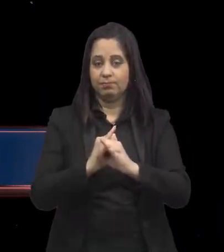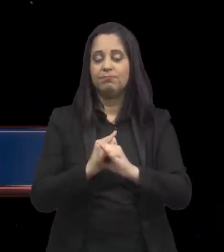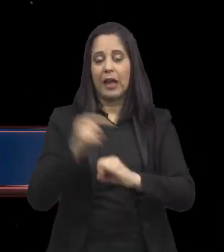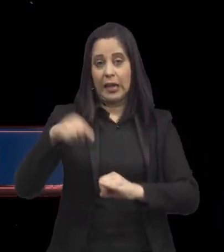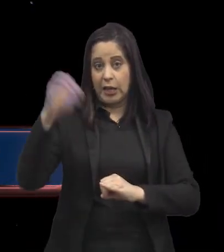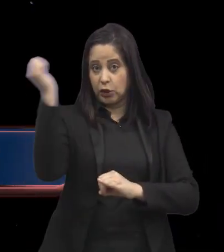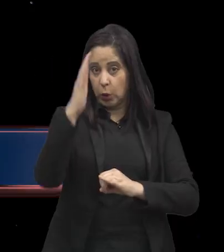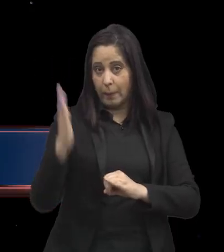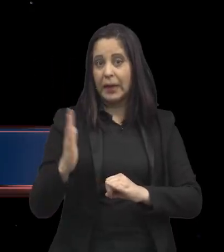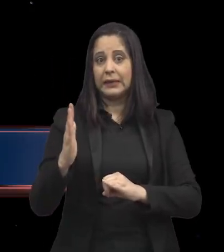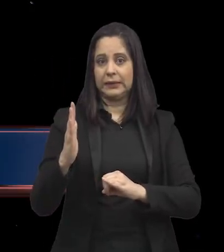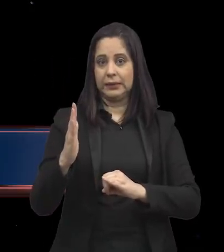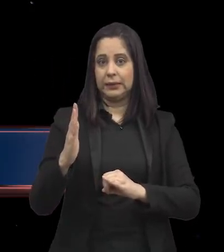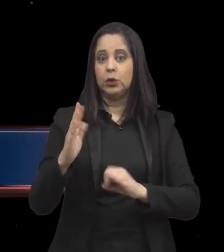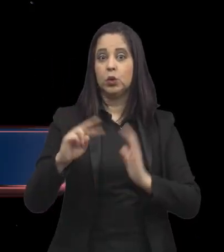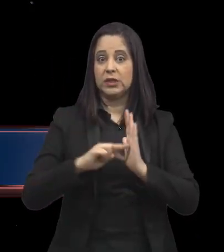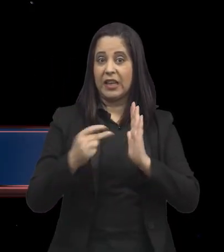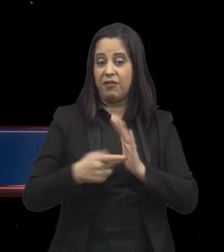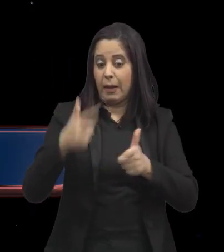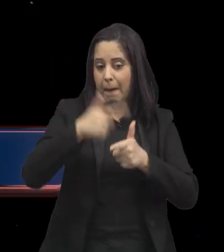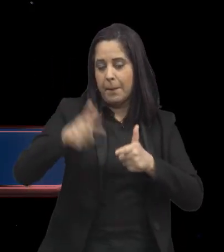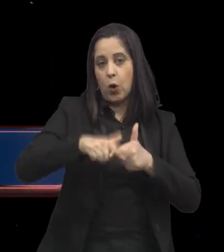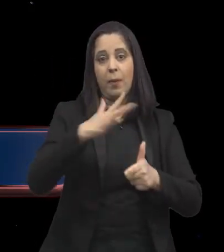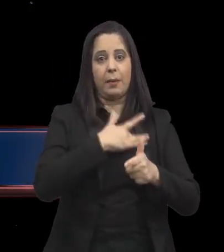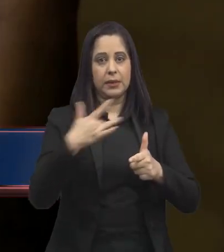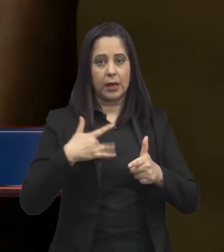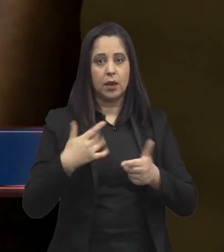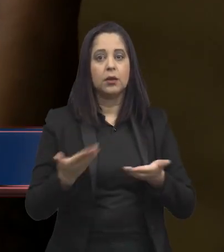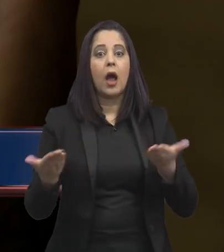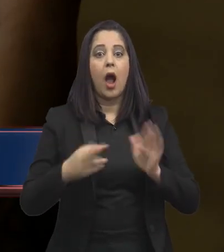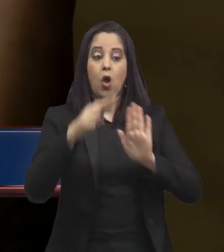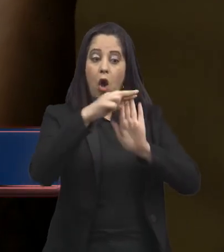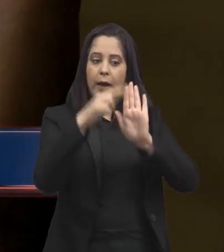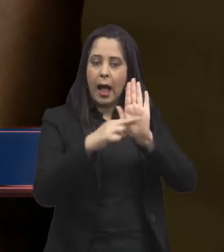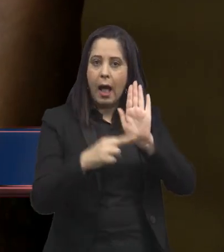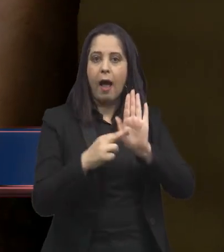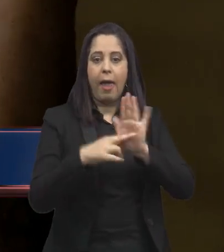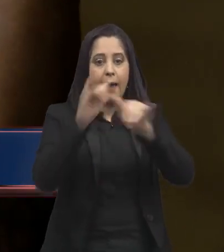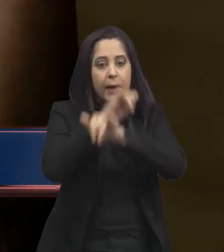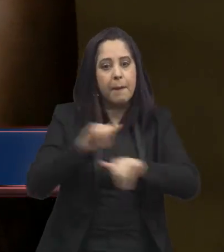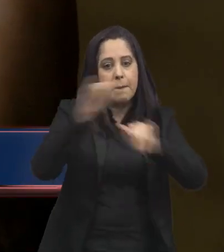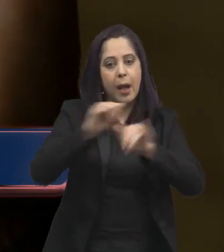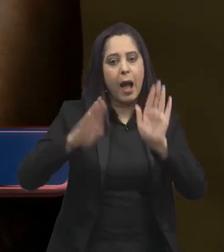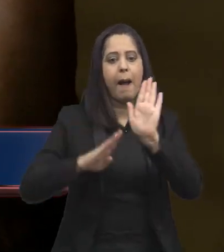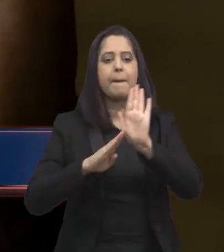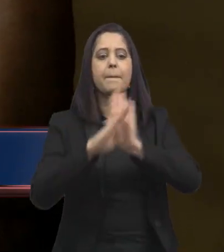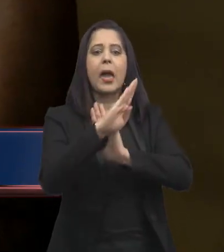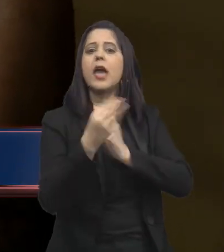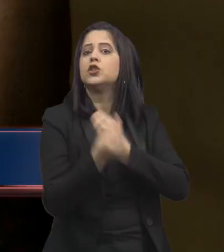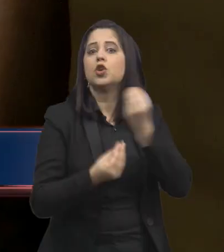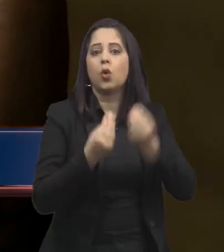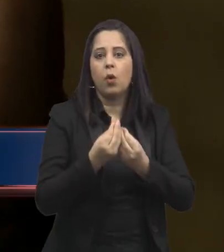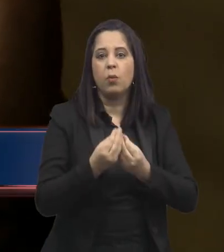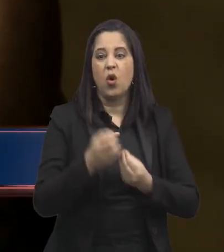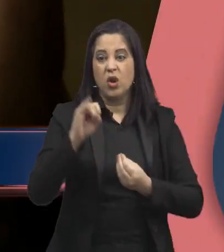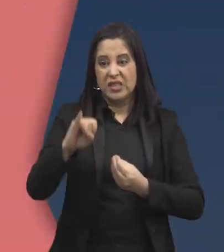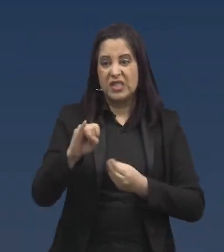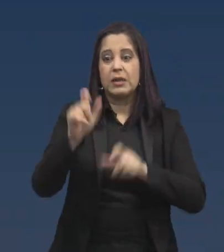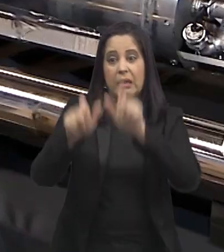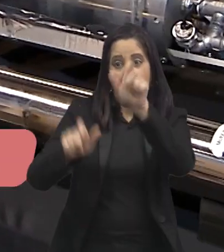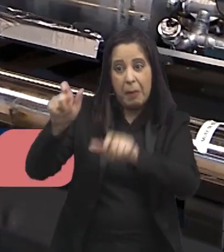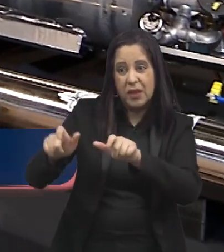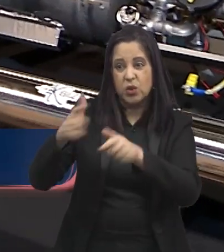pública no Brasil. Veja as novas regras para a publicidade das bets e onde buscar apoio em São